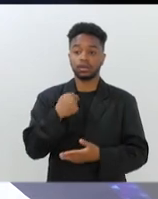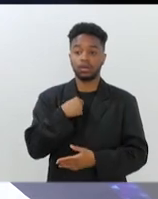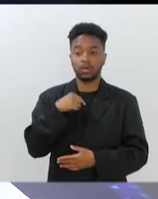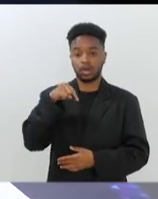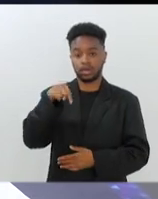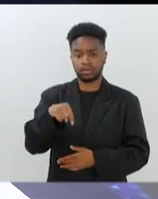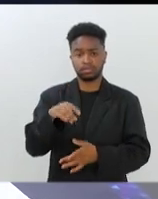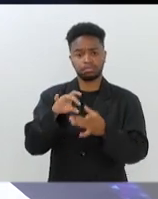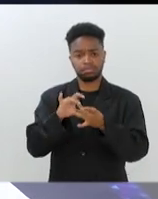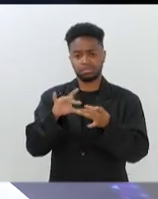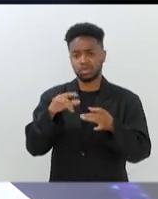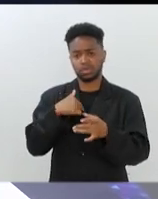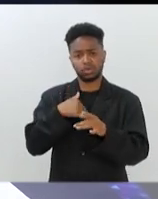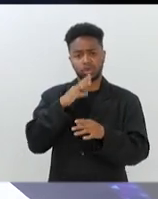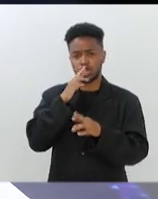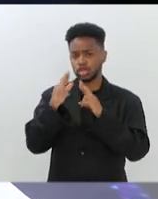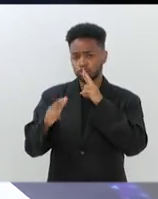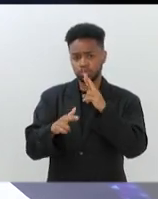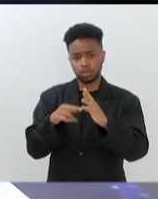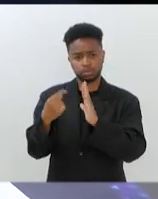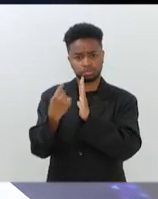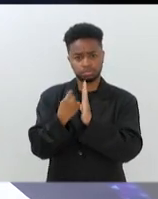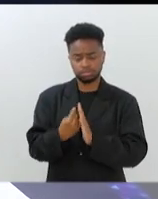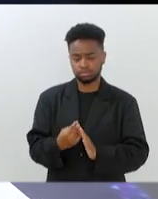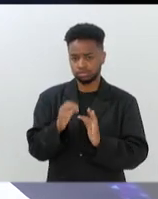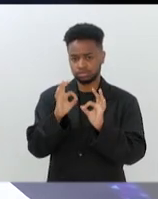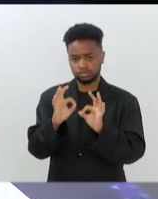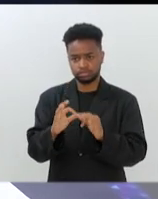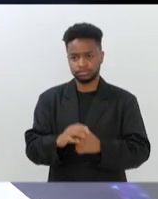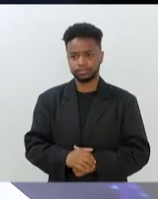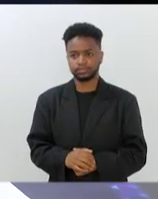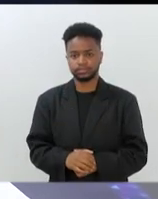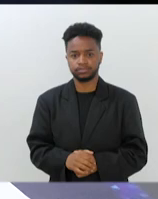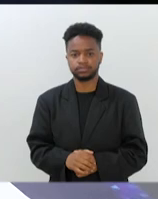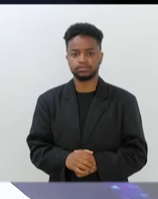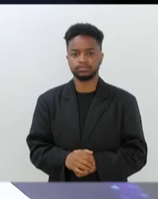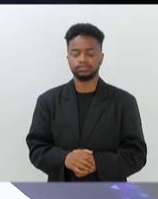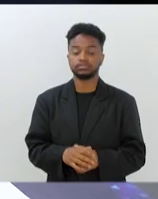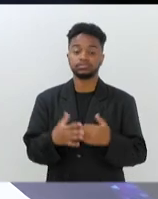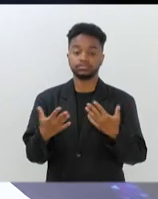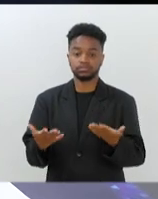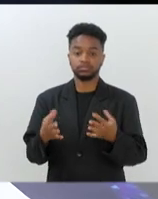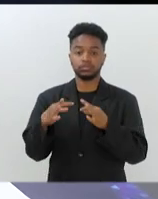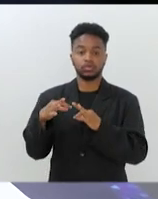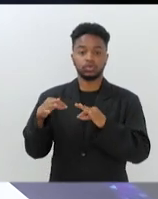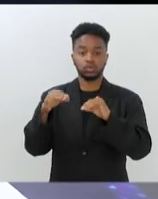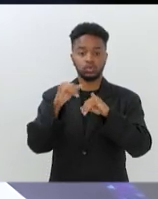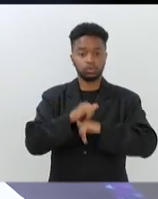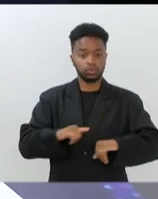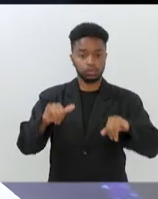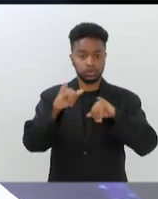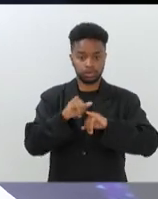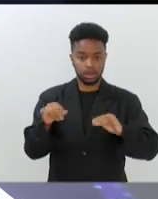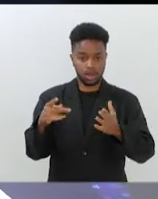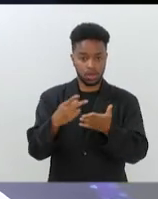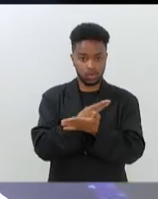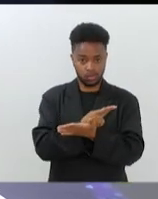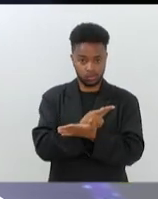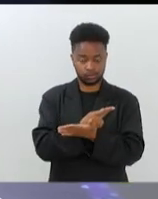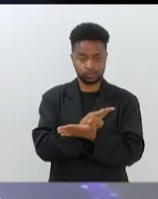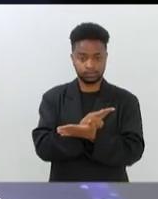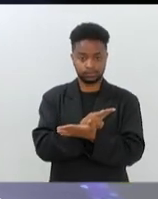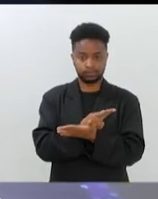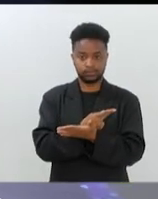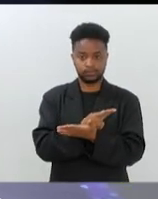disposição para prestar todos os tipos de esclarecimento eh Como disse todas as campanhas publicitárias que são realizadas